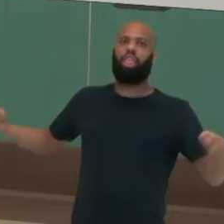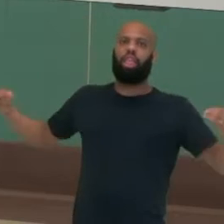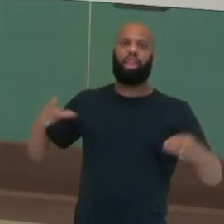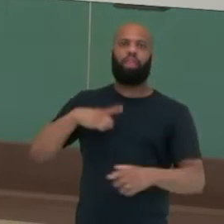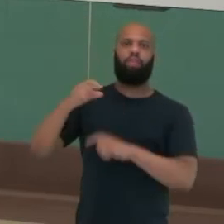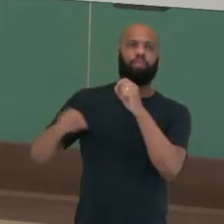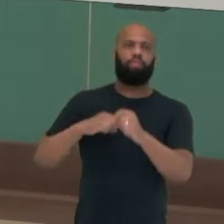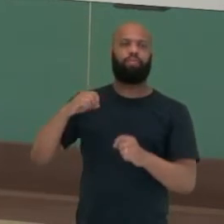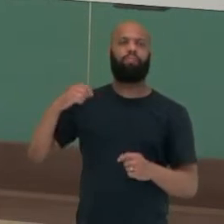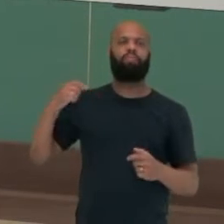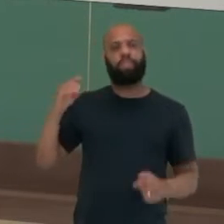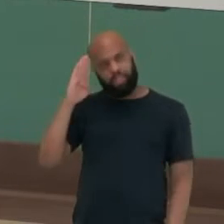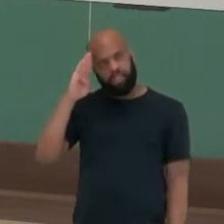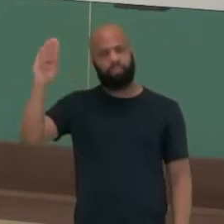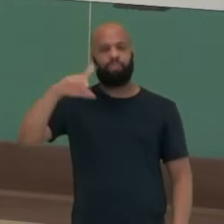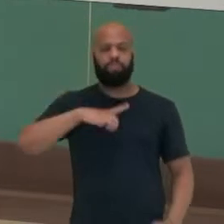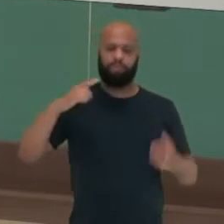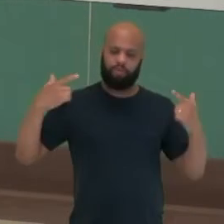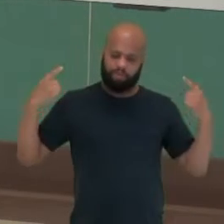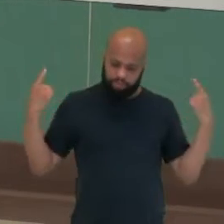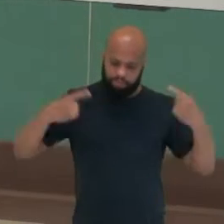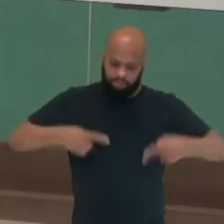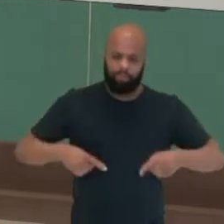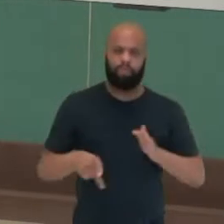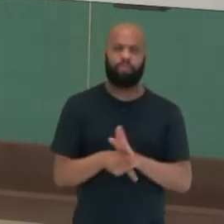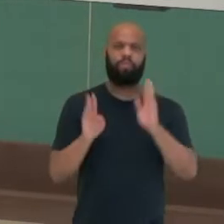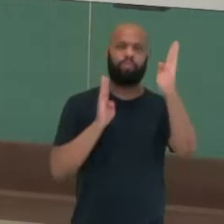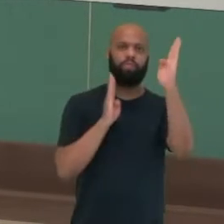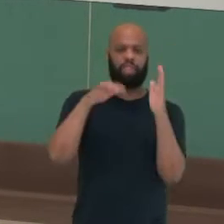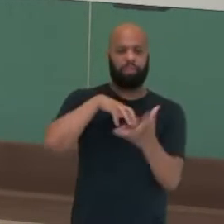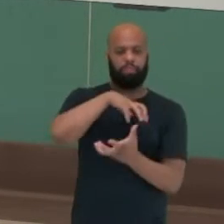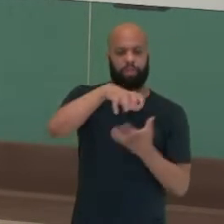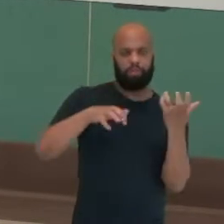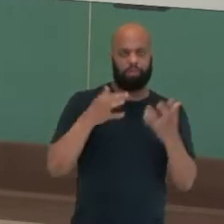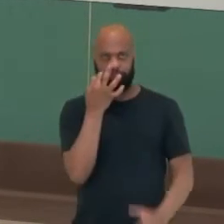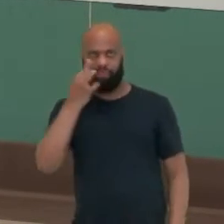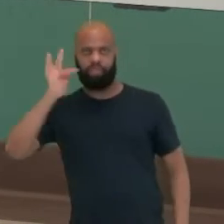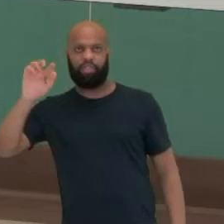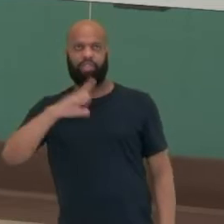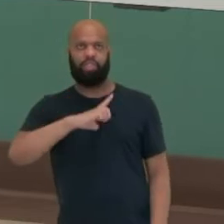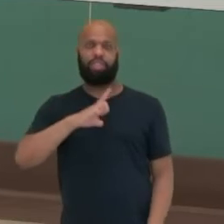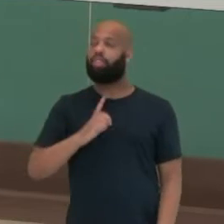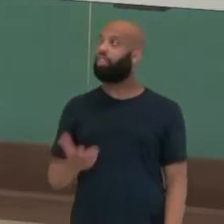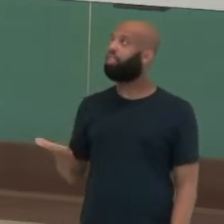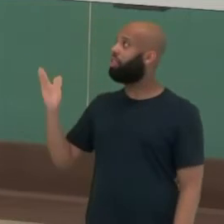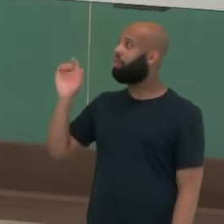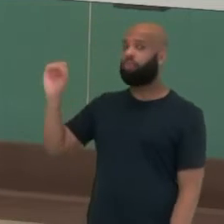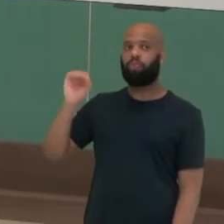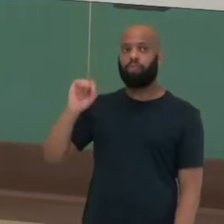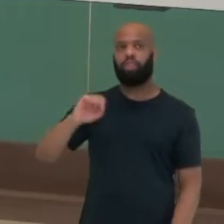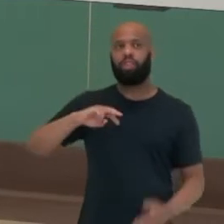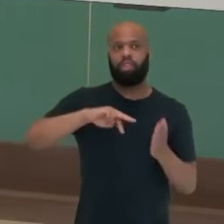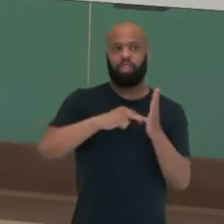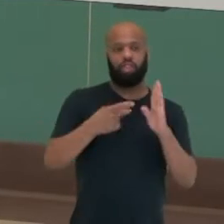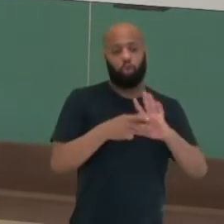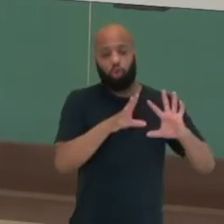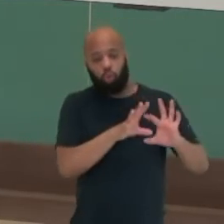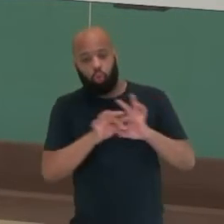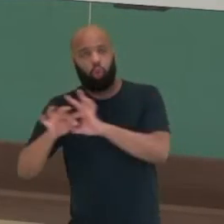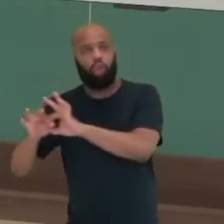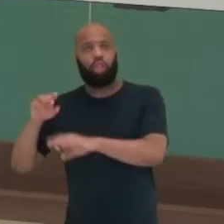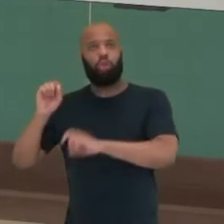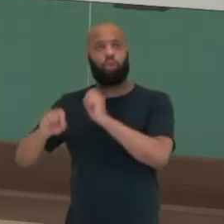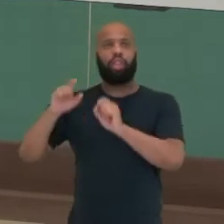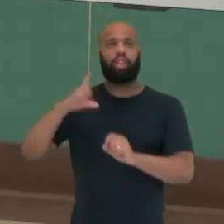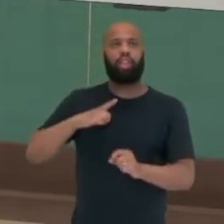principais batalhas do período da Revolução Francesa. Então, esse contexto é o pano